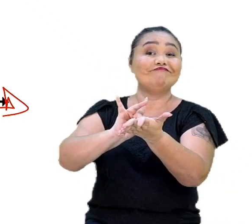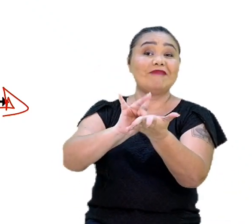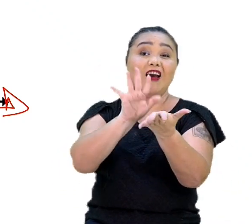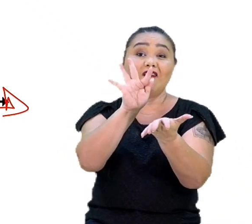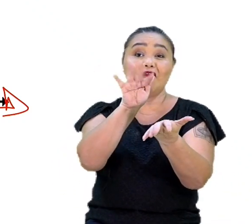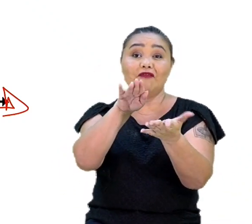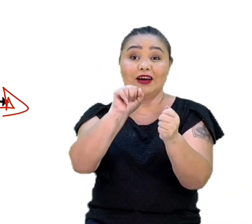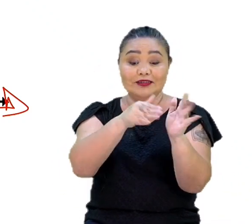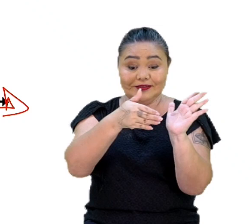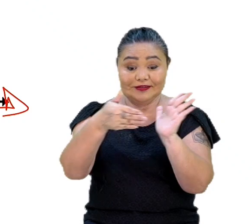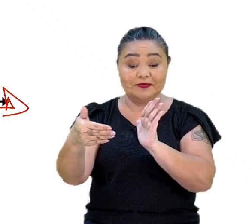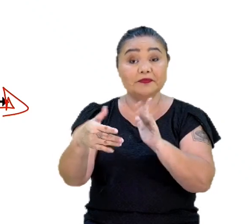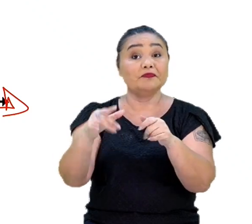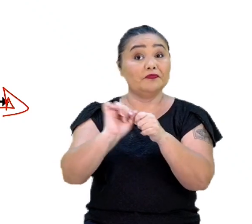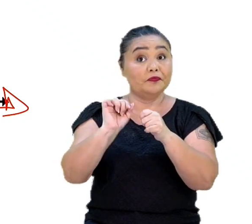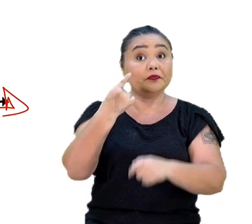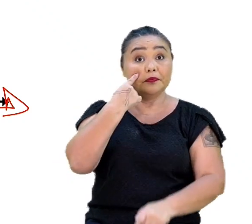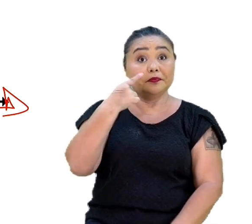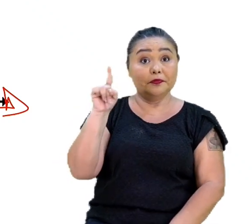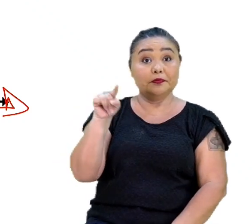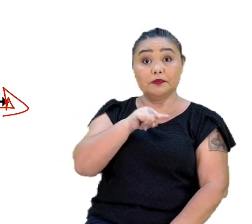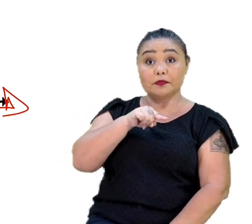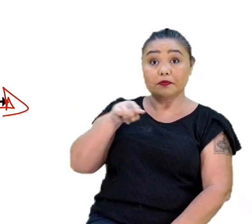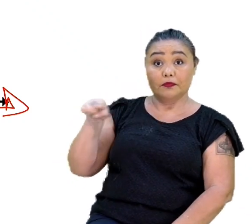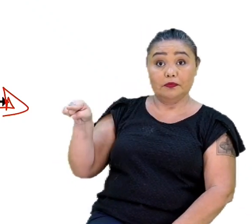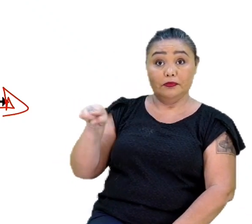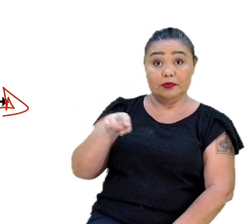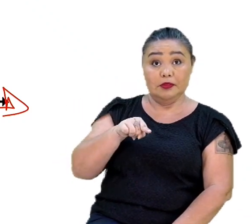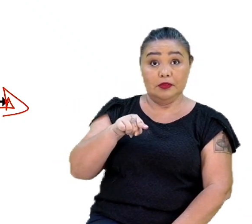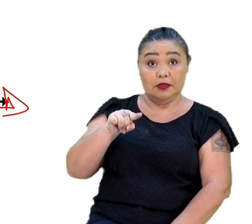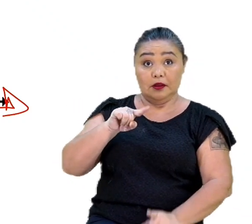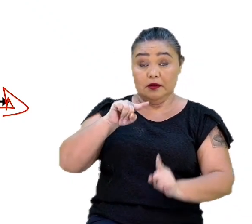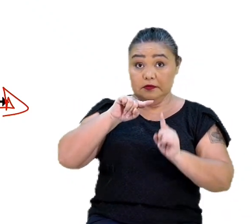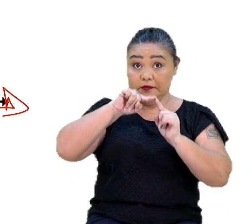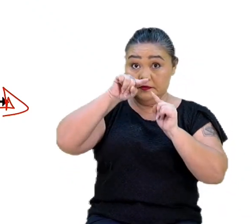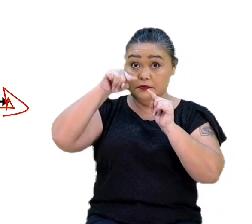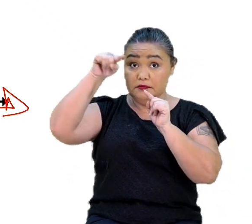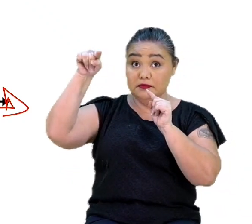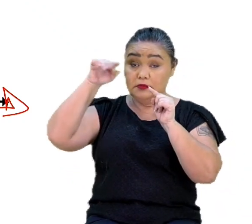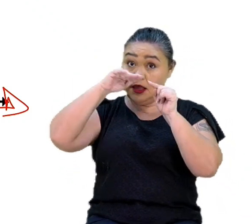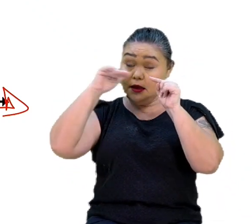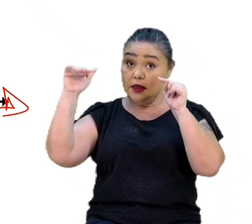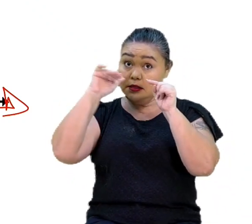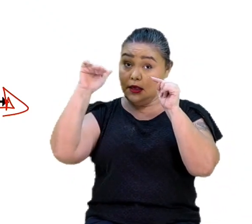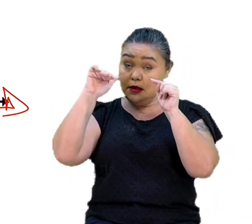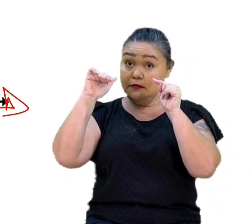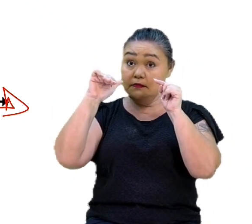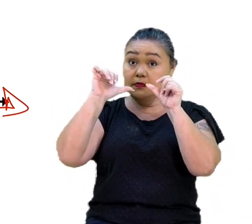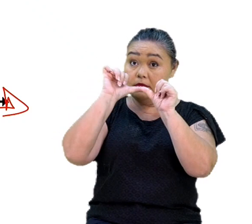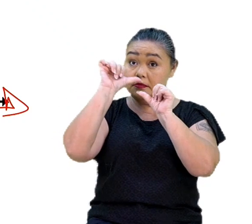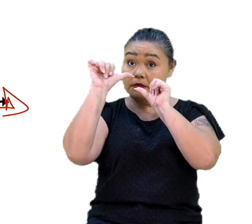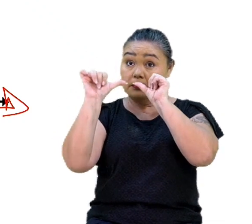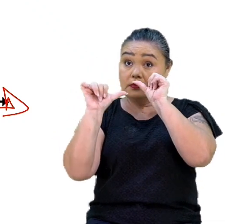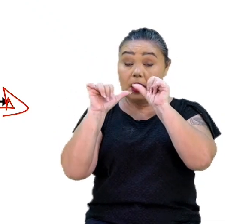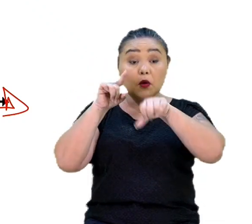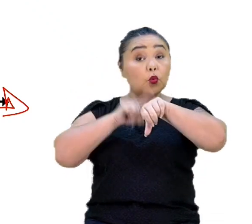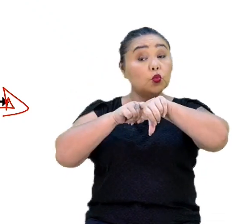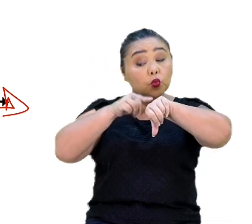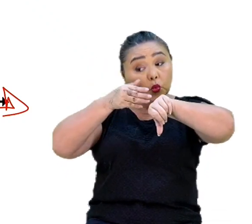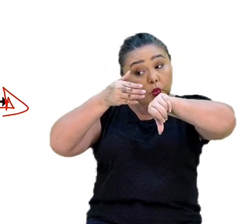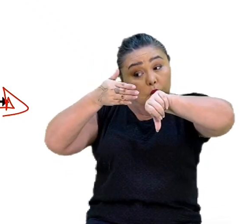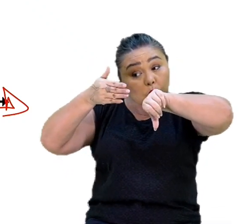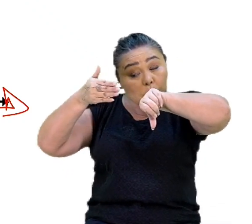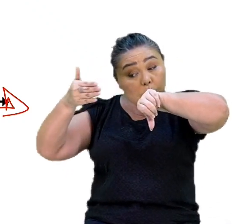um determinado tempo, e por isso que essa linha aqui, ó, quando é a mudança de fase, ela fica reta, quer dizer que durante um tempo ela